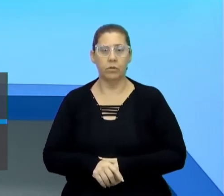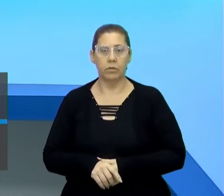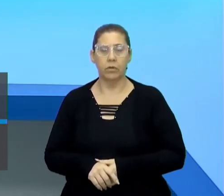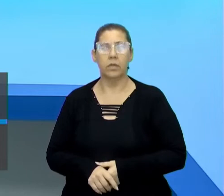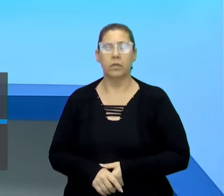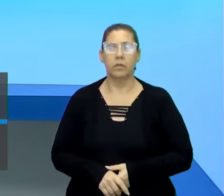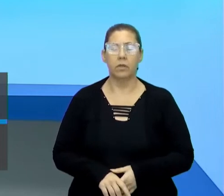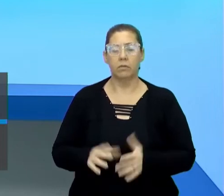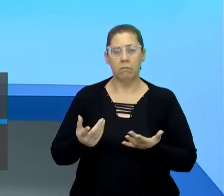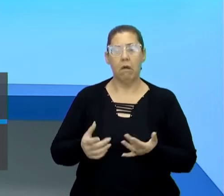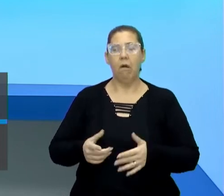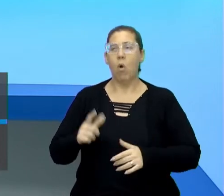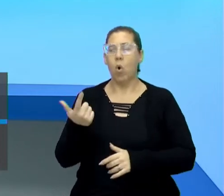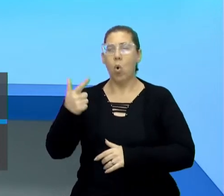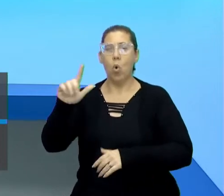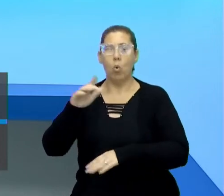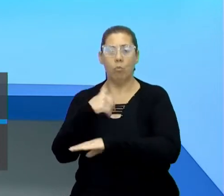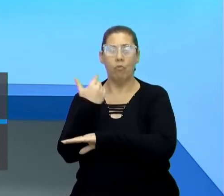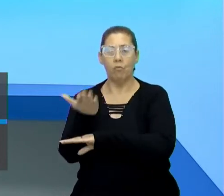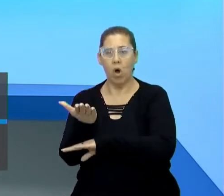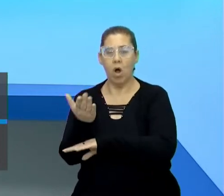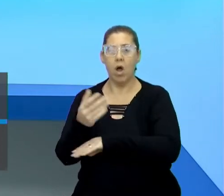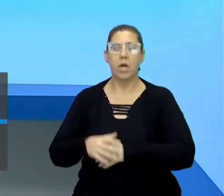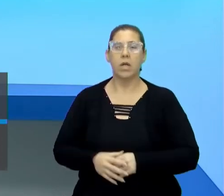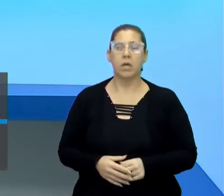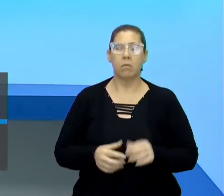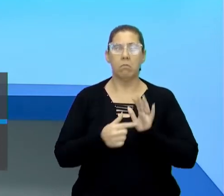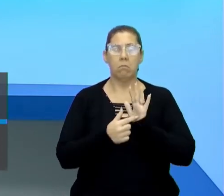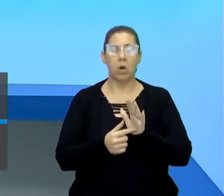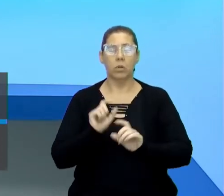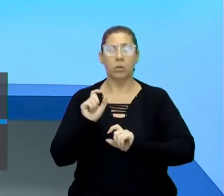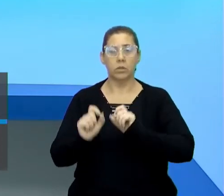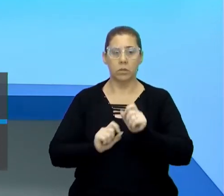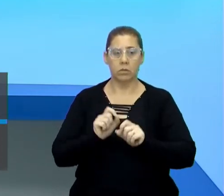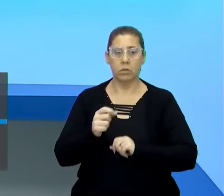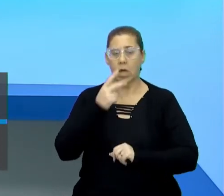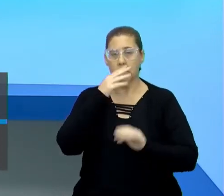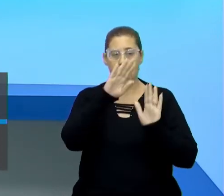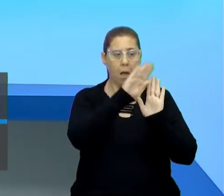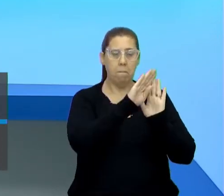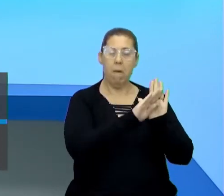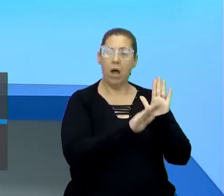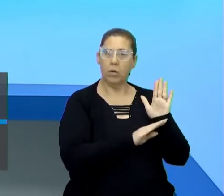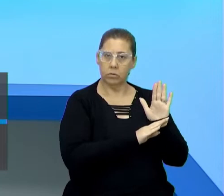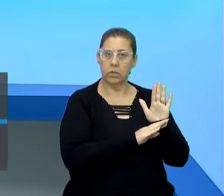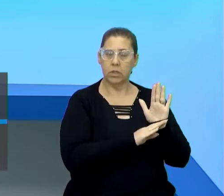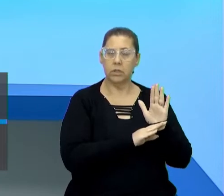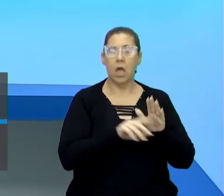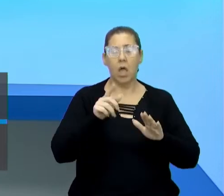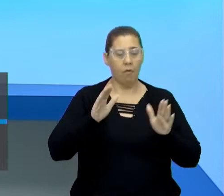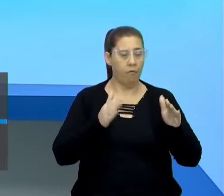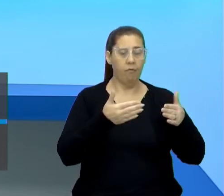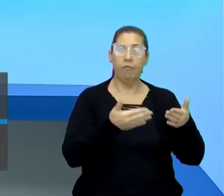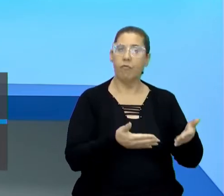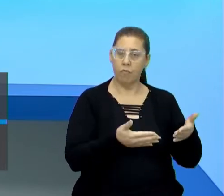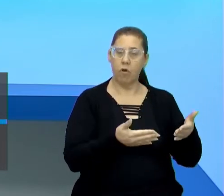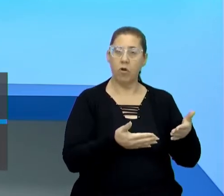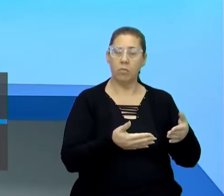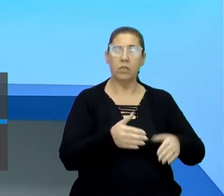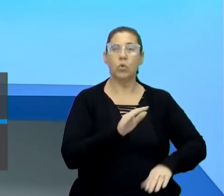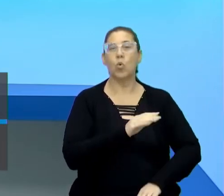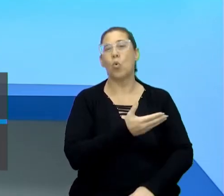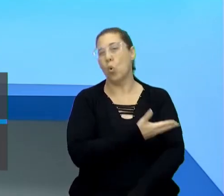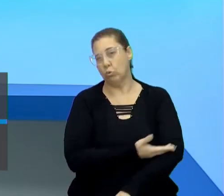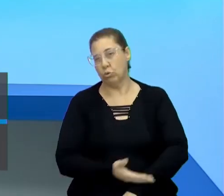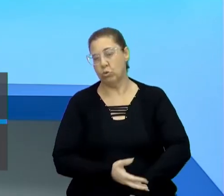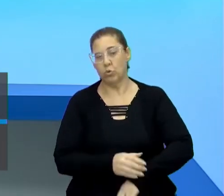agências internacionais que acabam distribuindo as notícias, ela traz esse vício. Então, eu acho que as pautas da mídia hegemônica, elas estão voltadas exatamente para esse vício. Ou